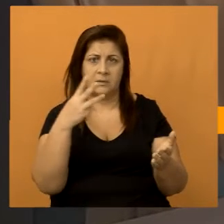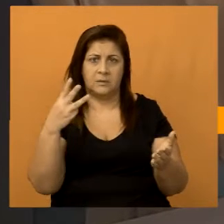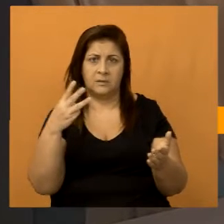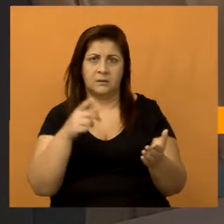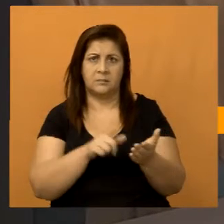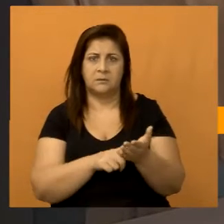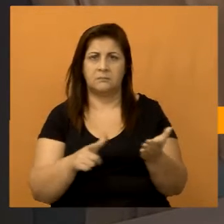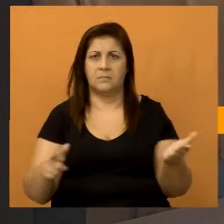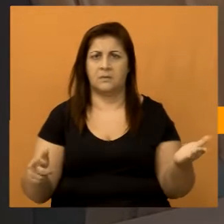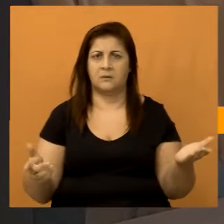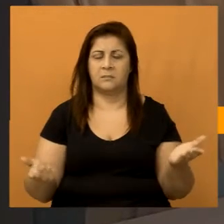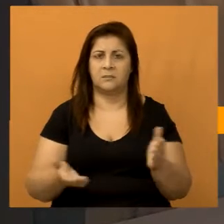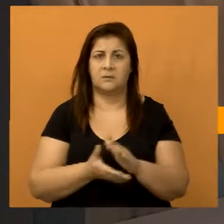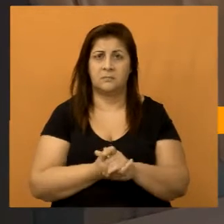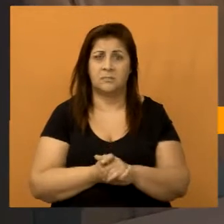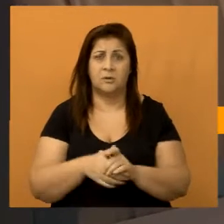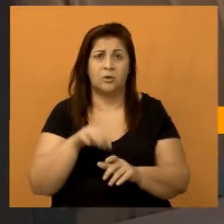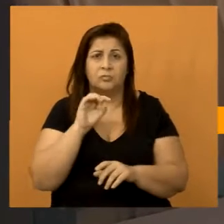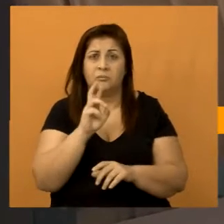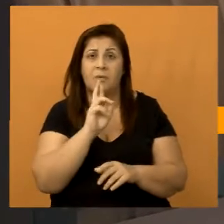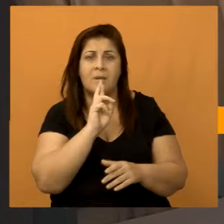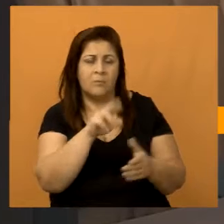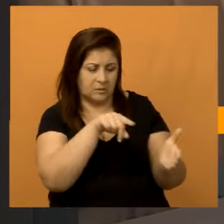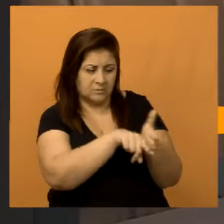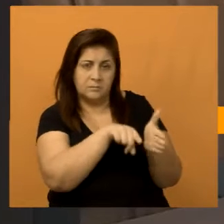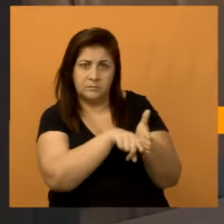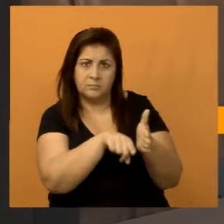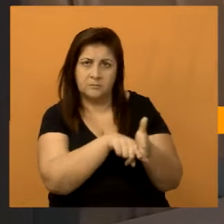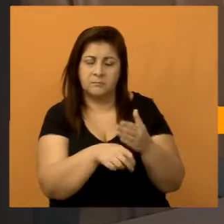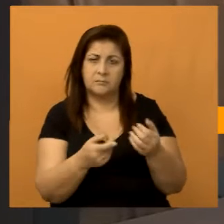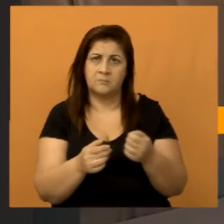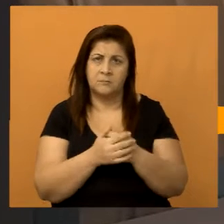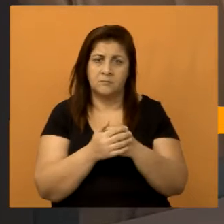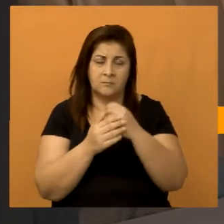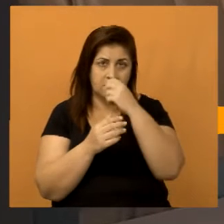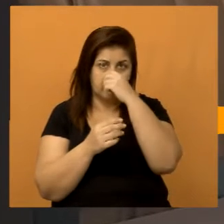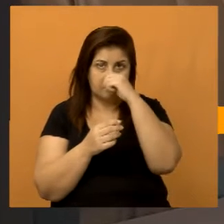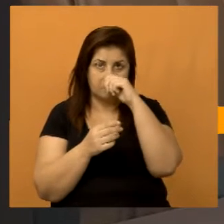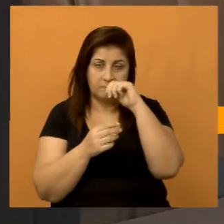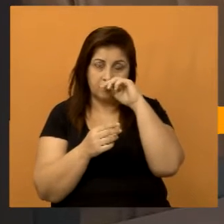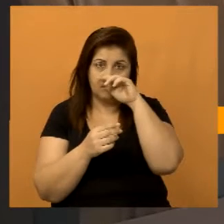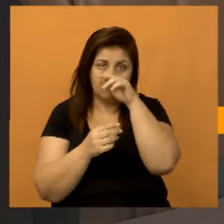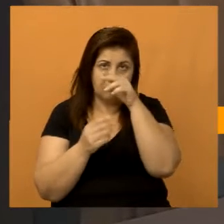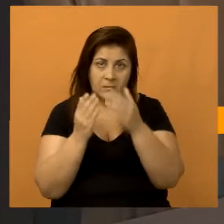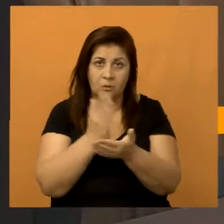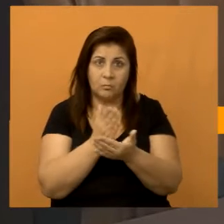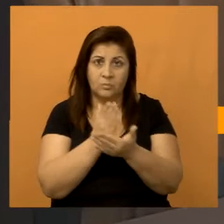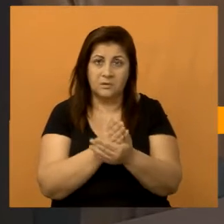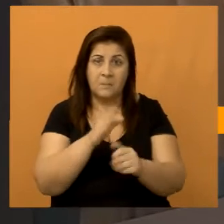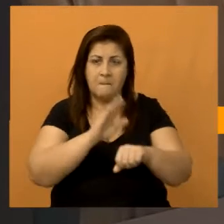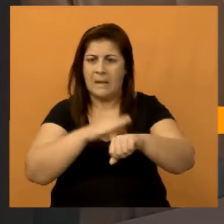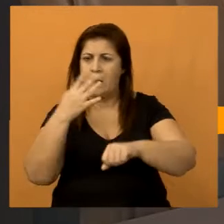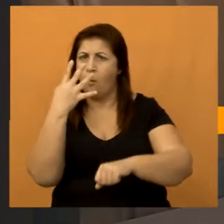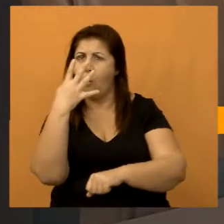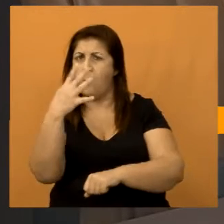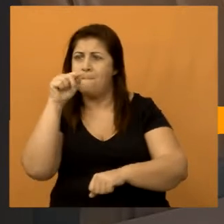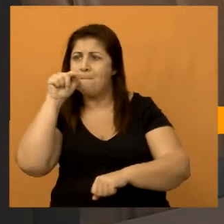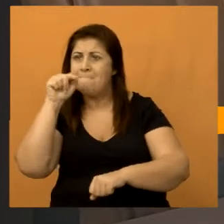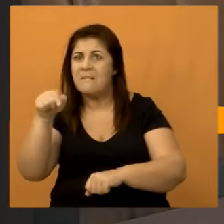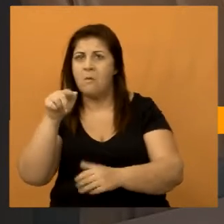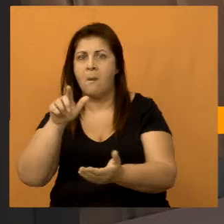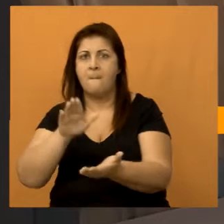doutor? Só de relatório 13 páginas. E o processo mais de 4.000. Então, também